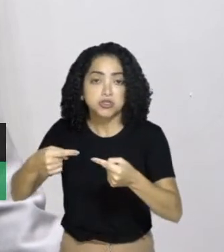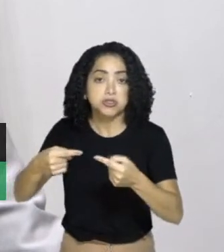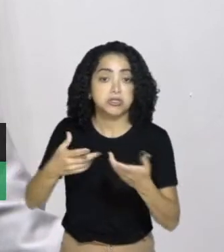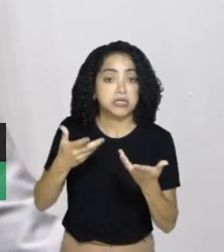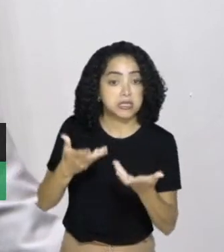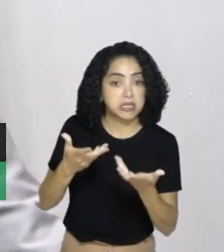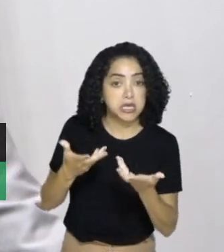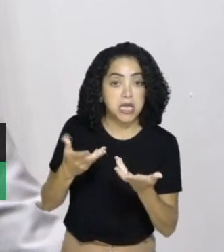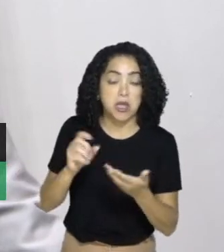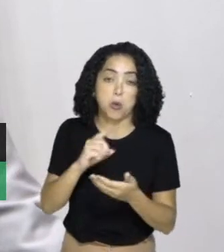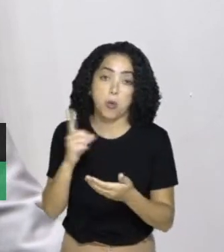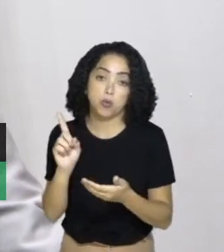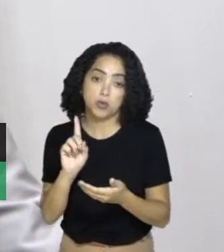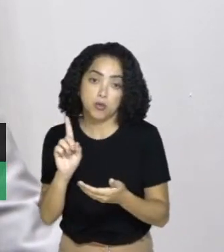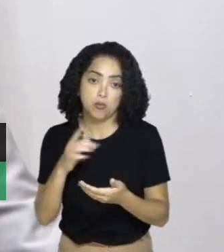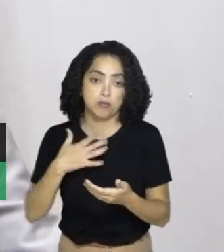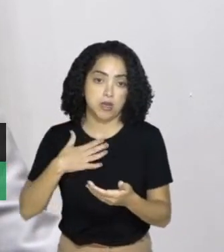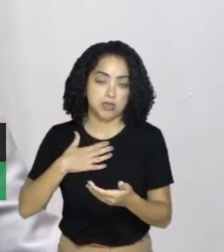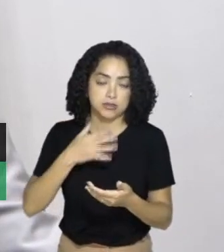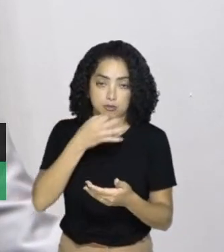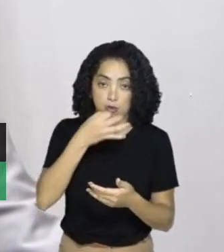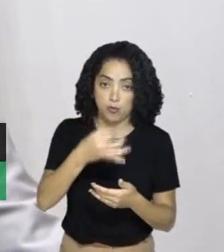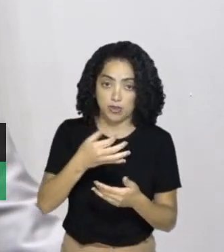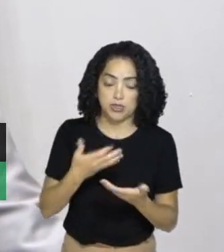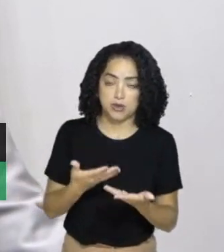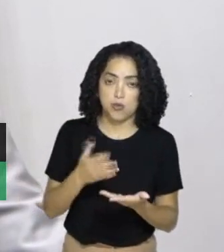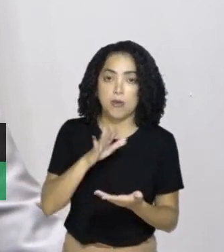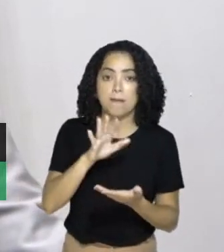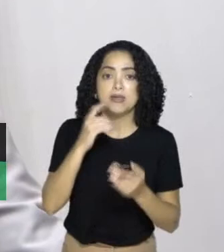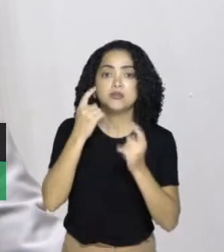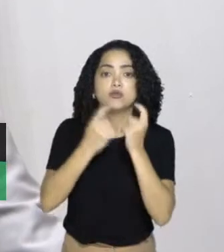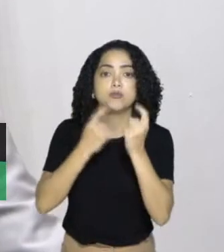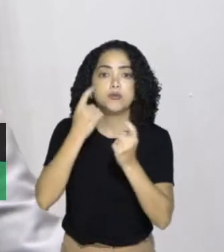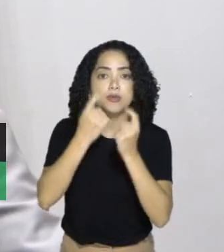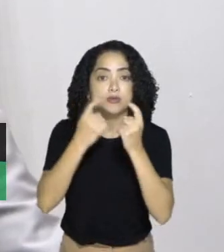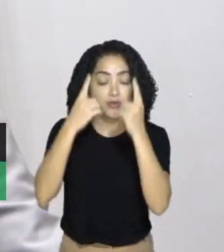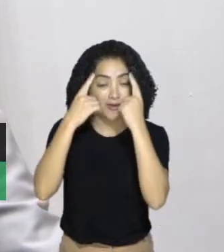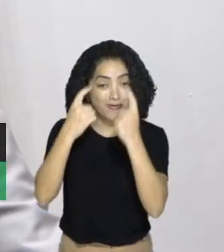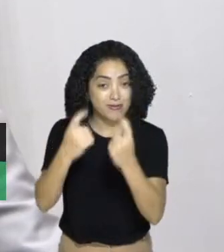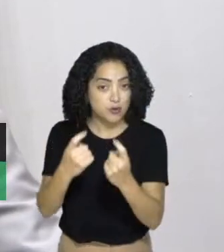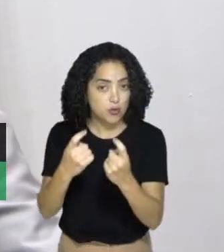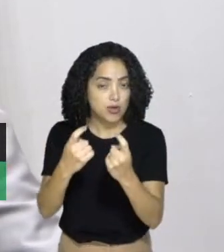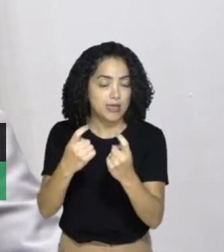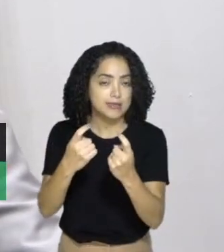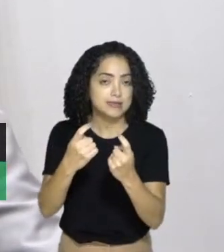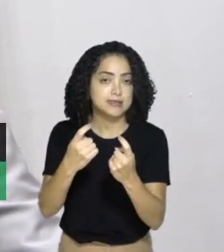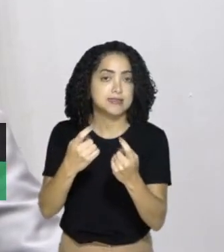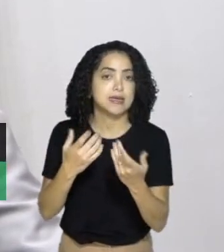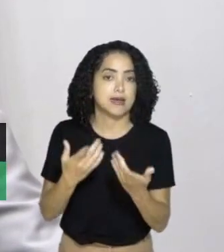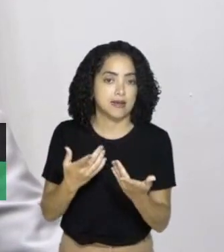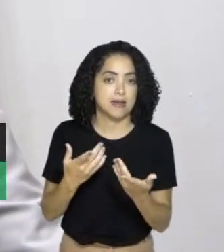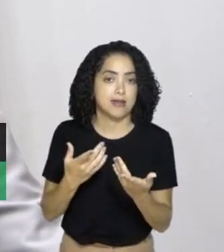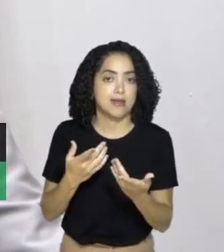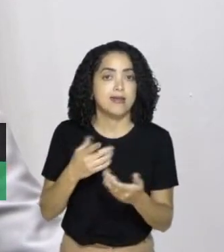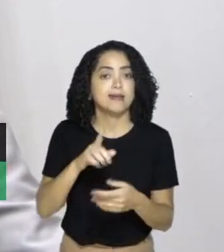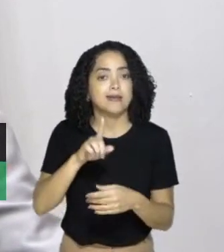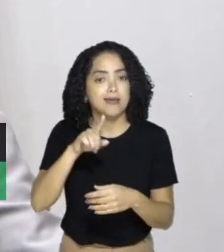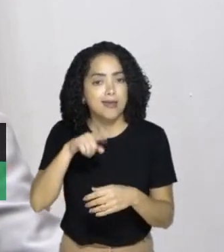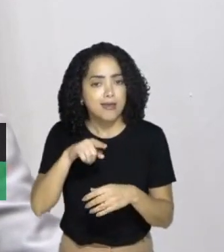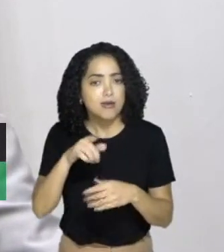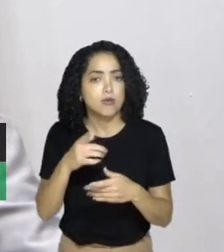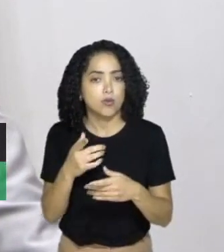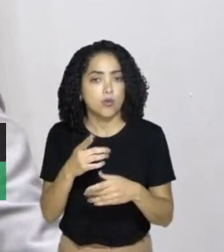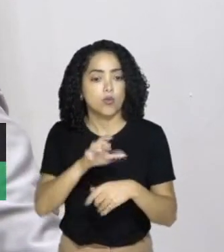É a minha opinião. Mas o que me preocupa é uma violência contra a mulher que essa, sim, o Estado pode